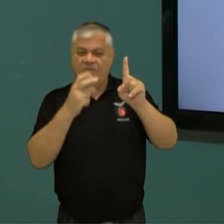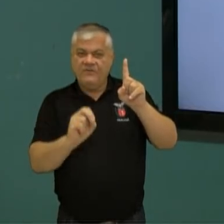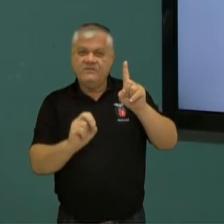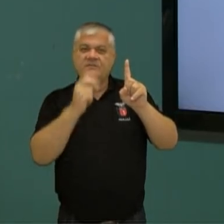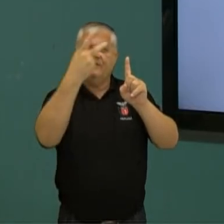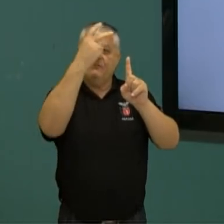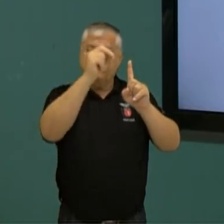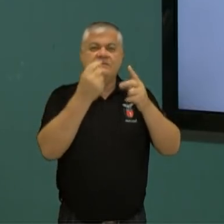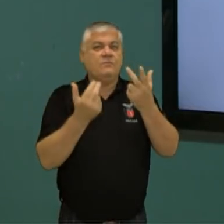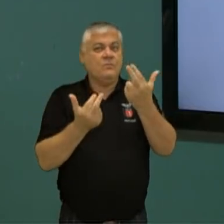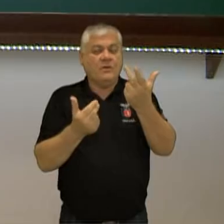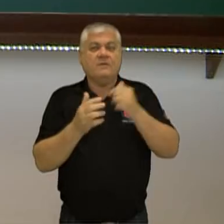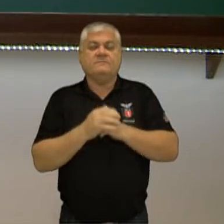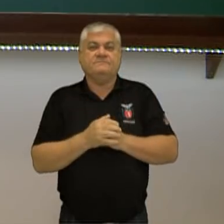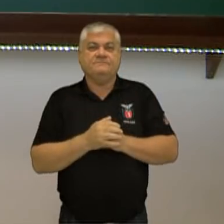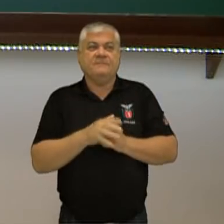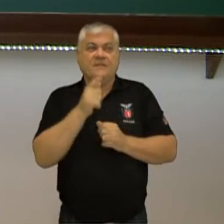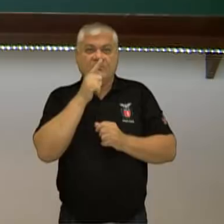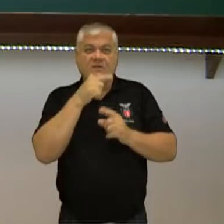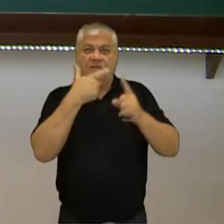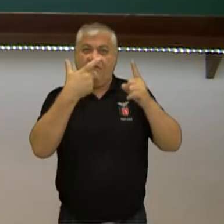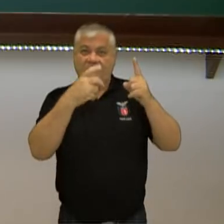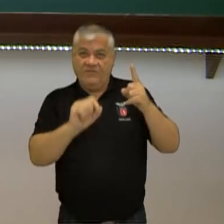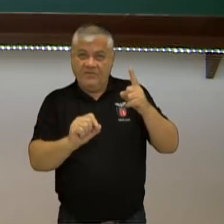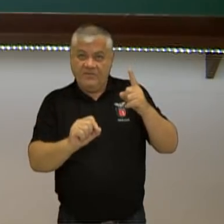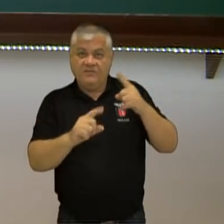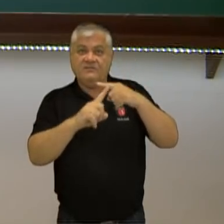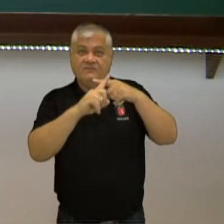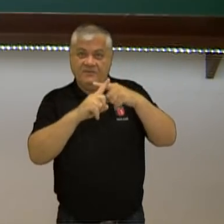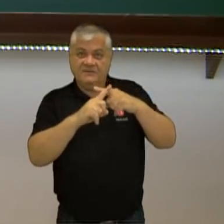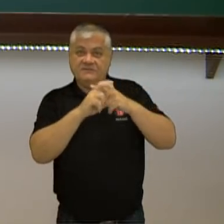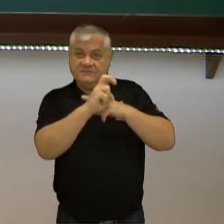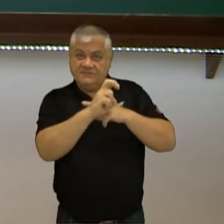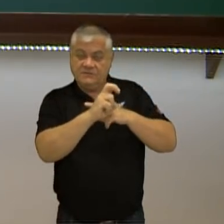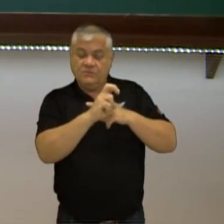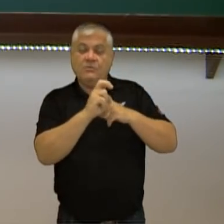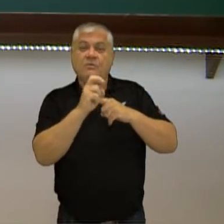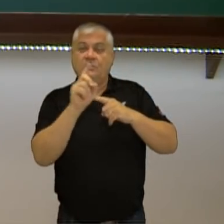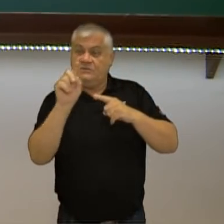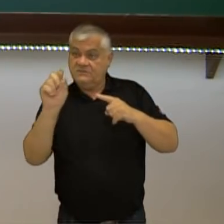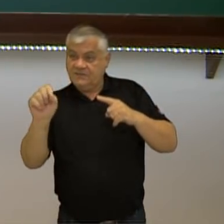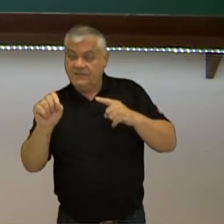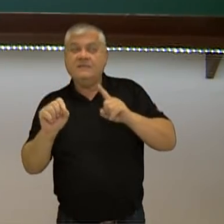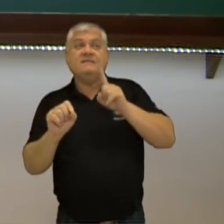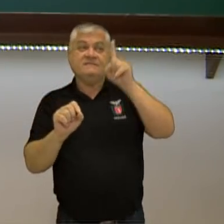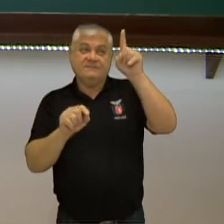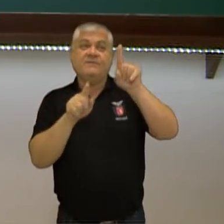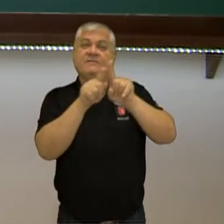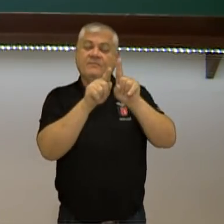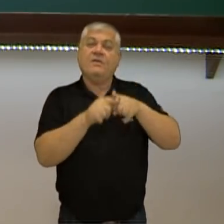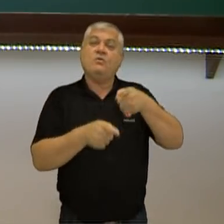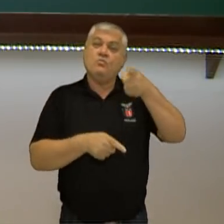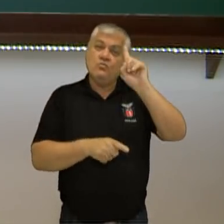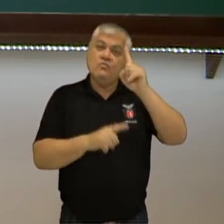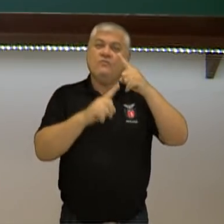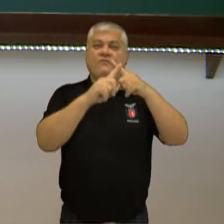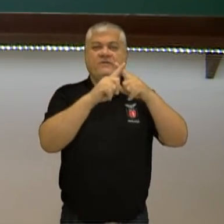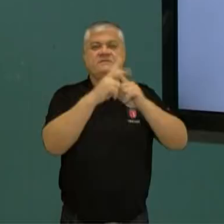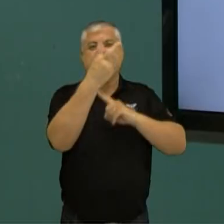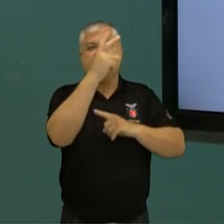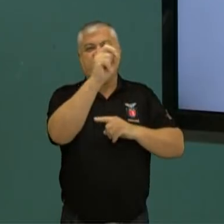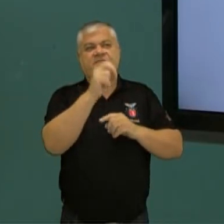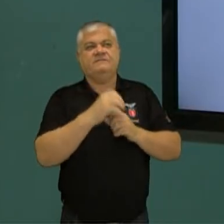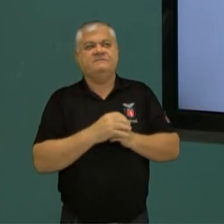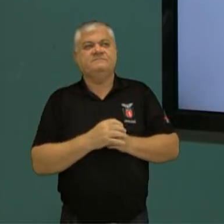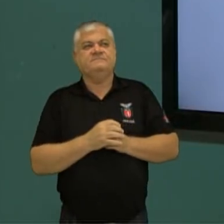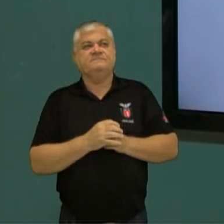cima. Então, se eu multipliquei por 20 embaixo, 5 vezes 20 dá 100, eu tenho que multiplicar em cima por 20 também. Então, vamos